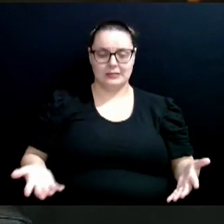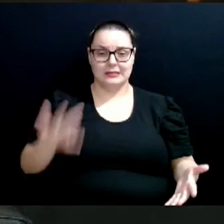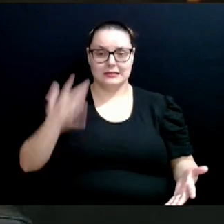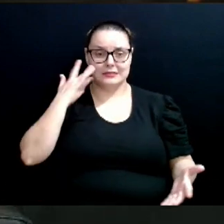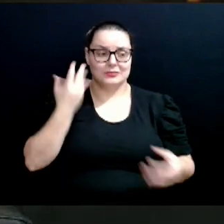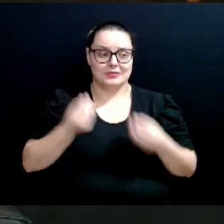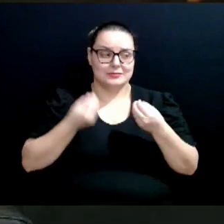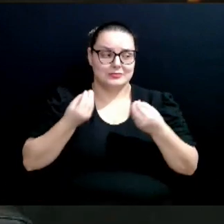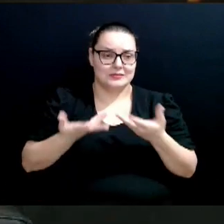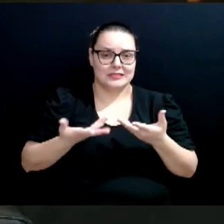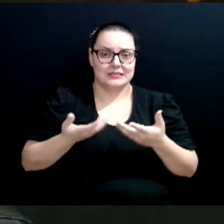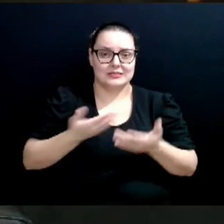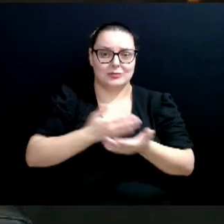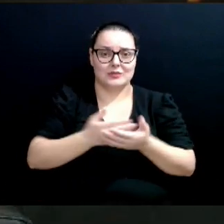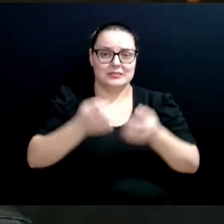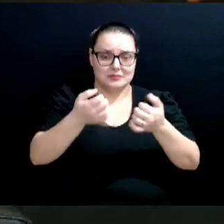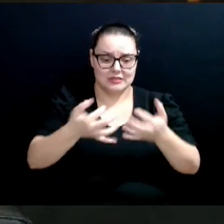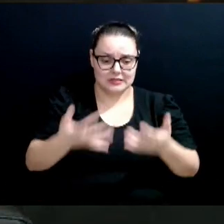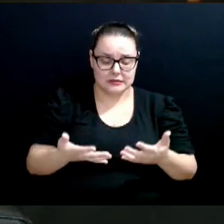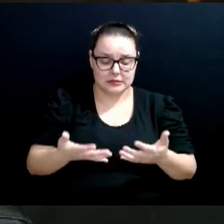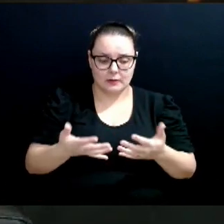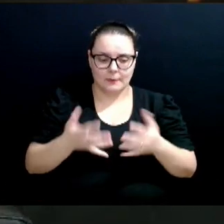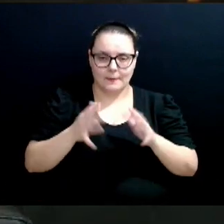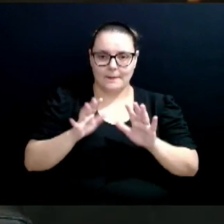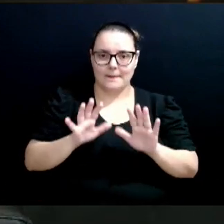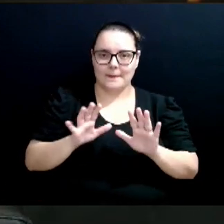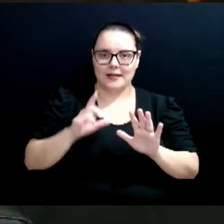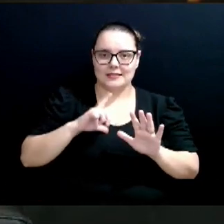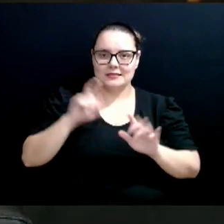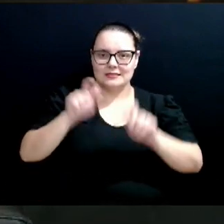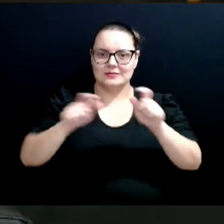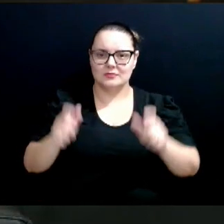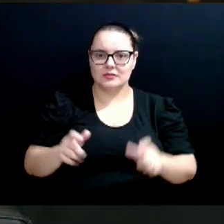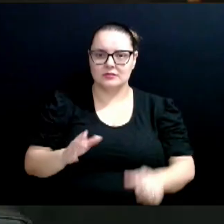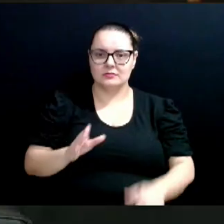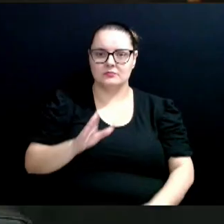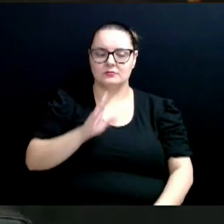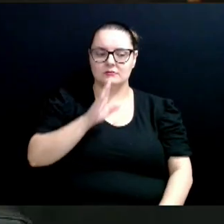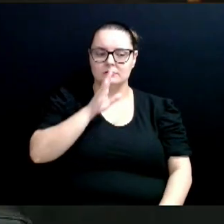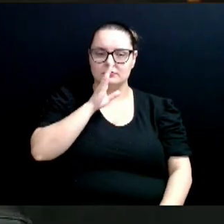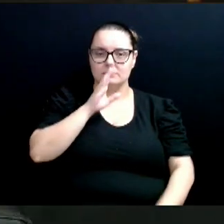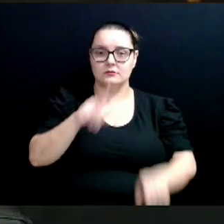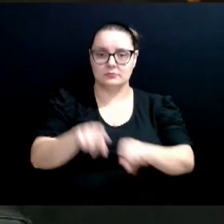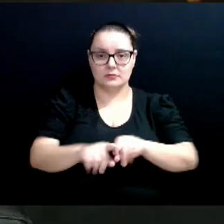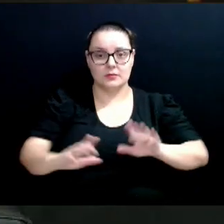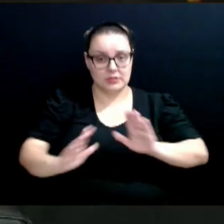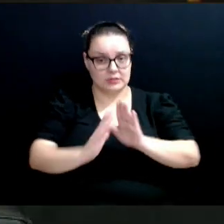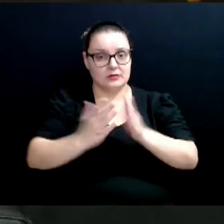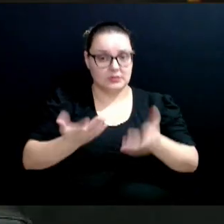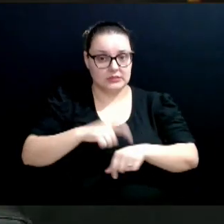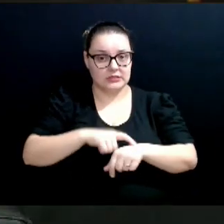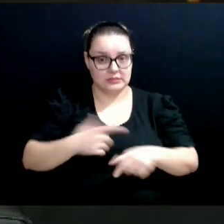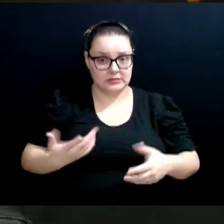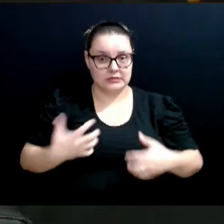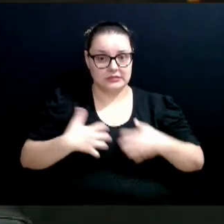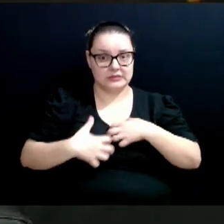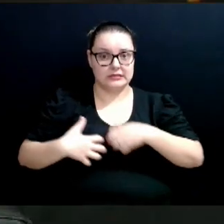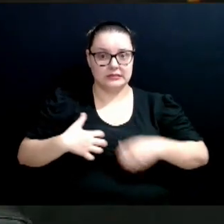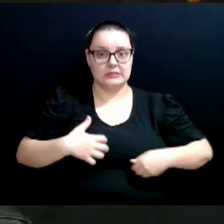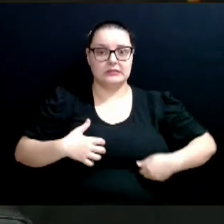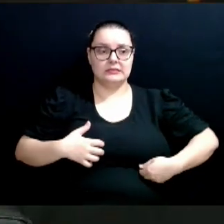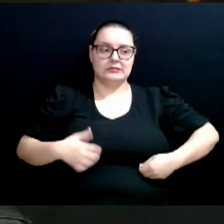explicar. Mas tem pessoas que ficam em silêncio também diante das situações que incomodam. Isso pode